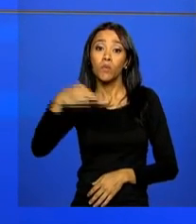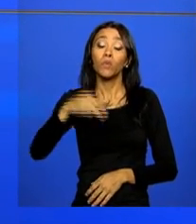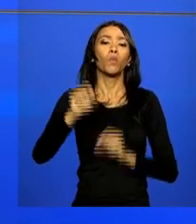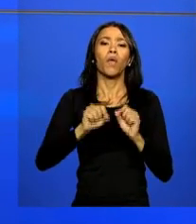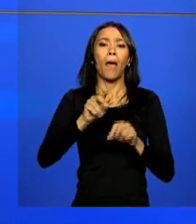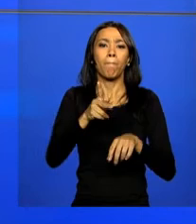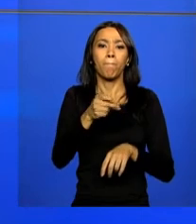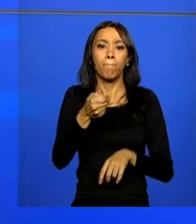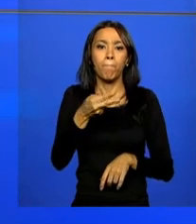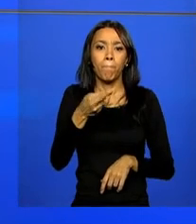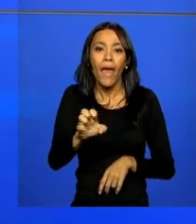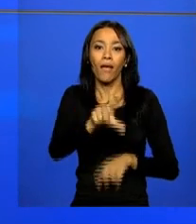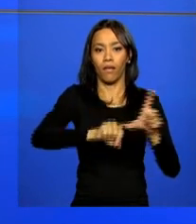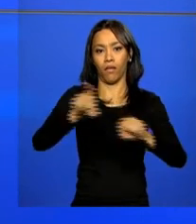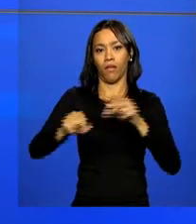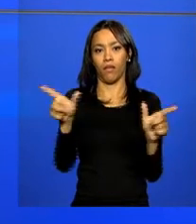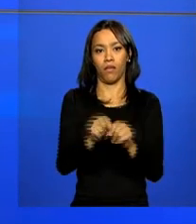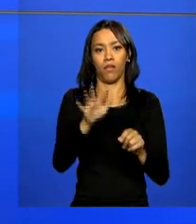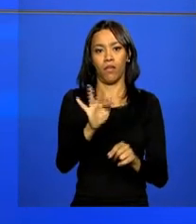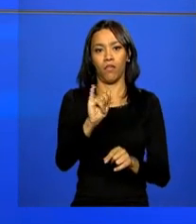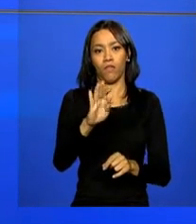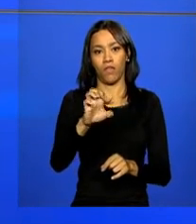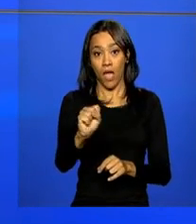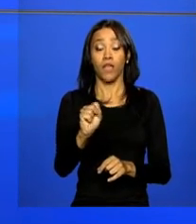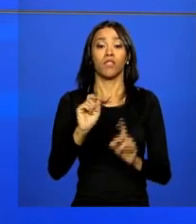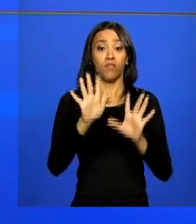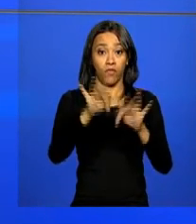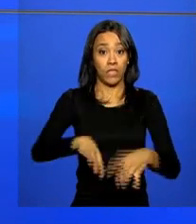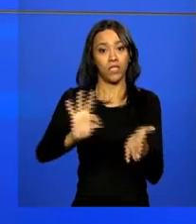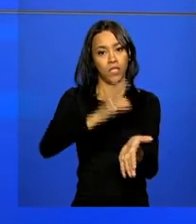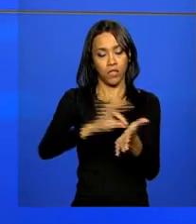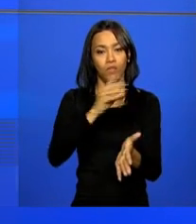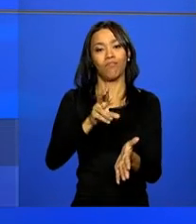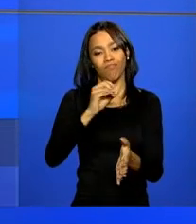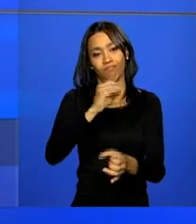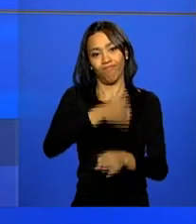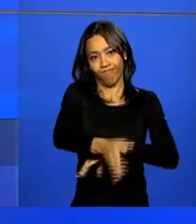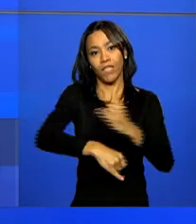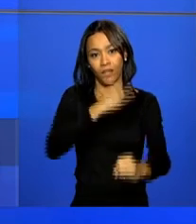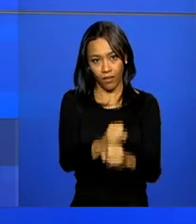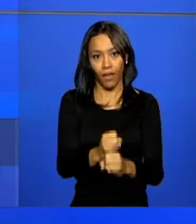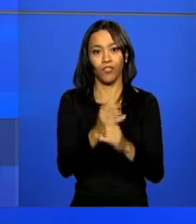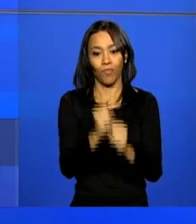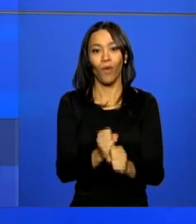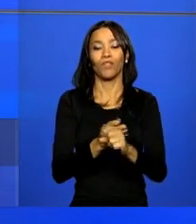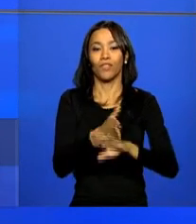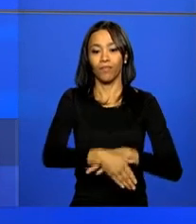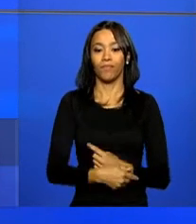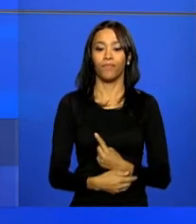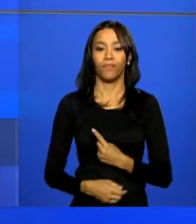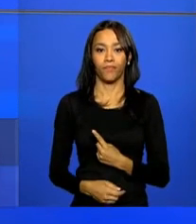para os pré-selecionados ao fundo de financiamento estudantil concluir a inscrição pela internet no fies seleção ponto